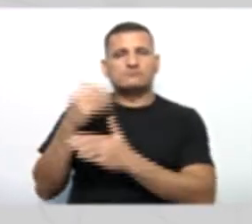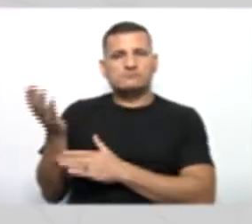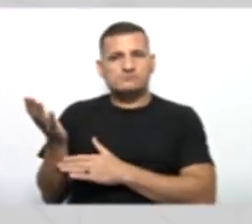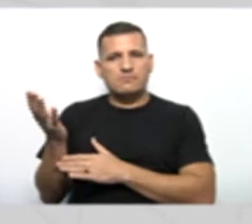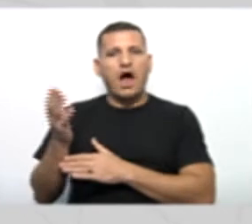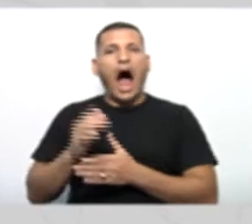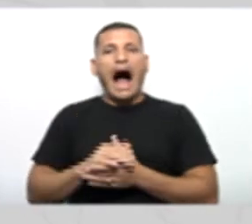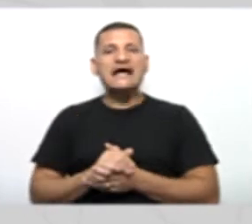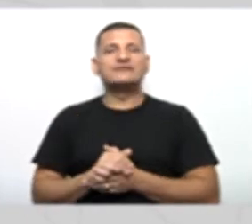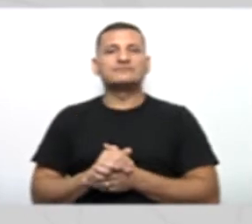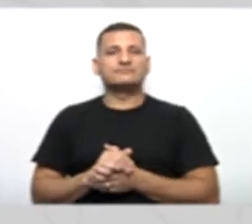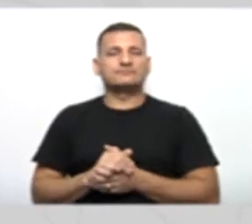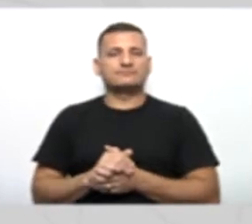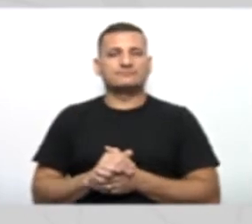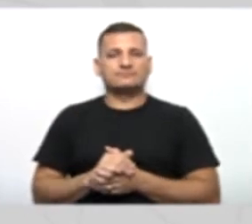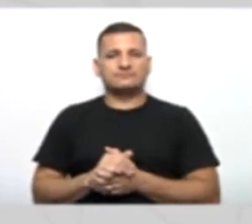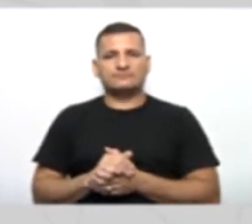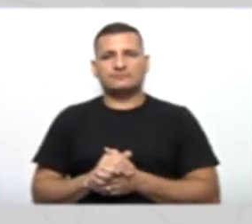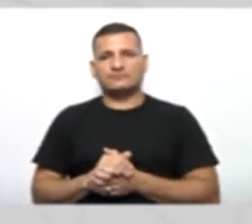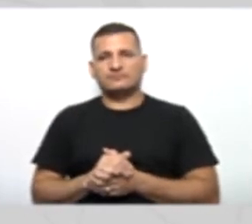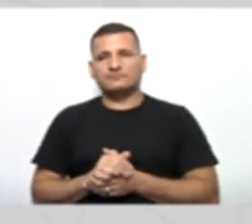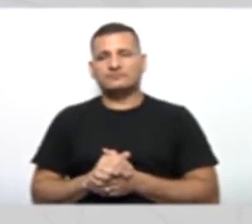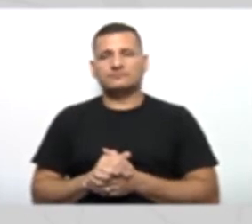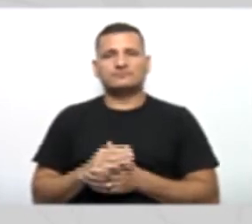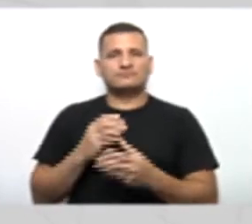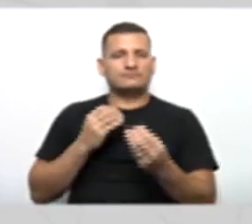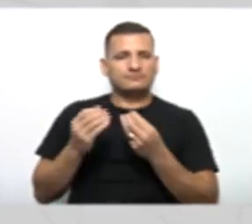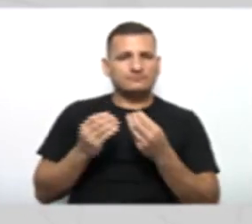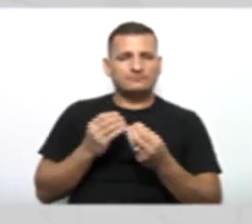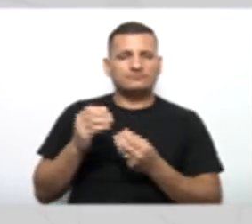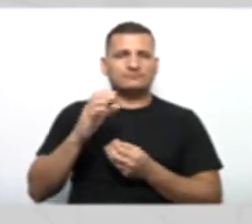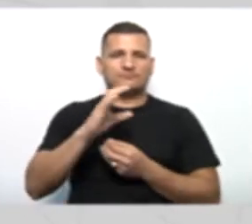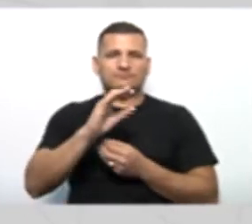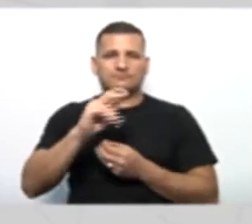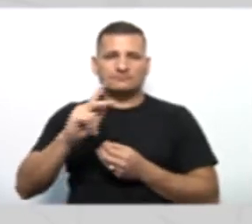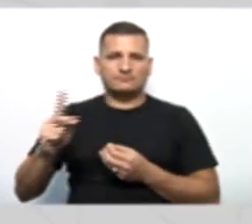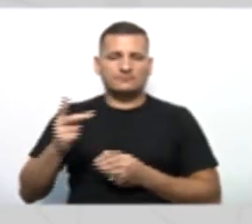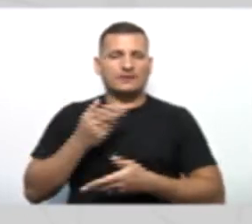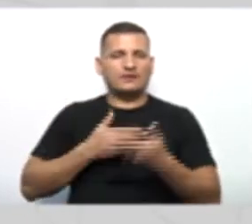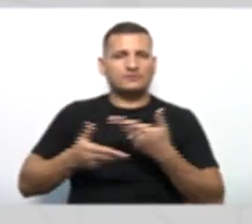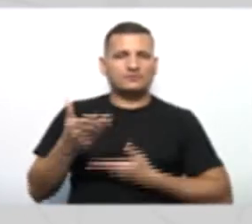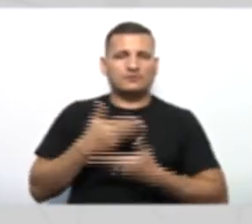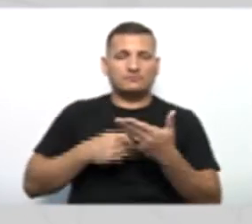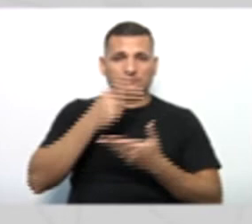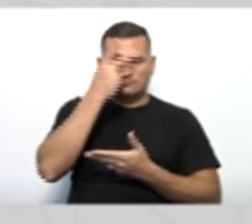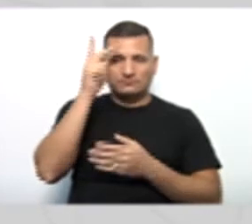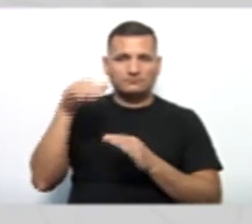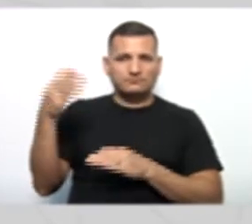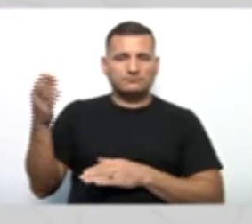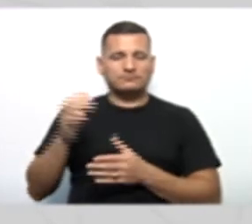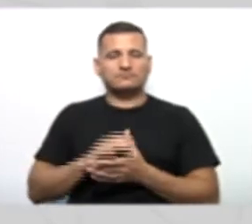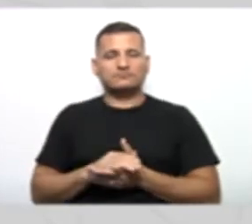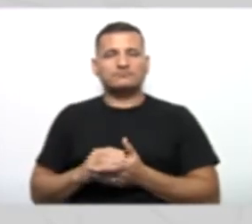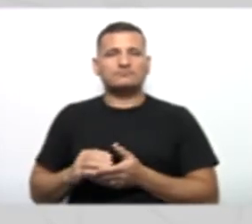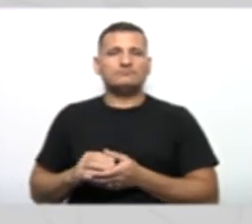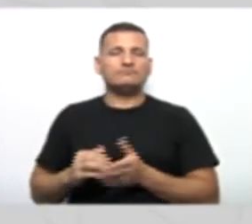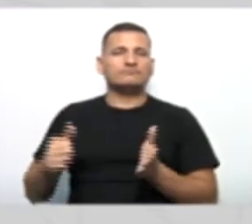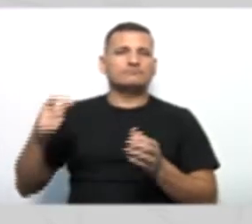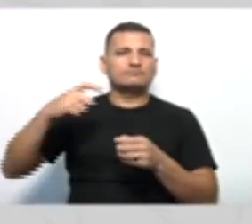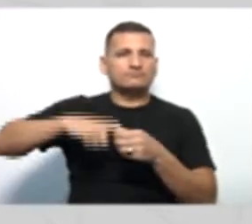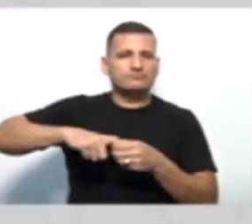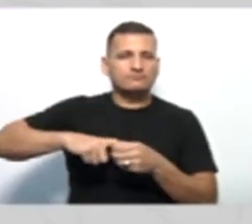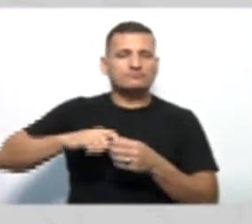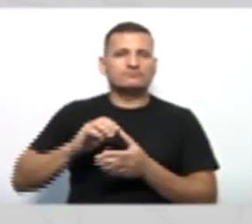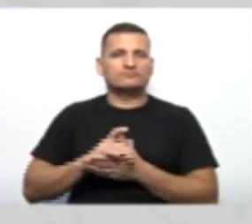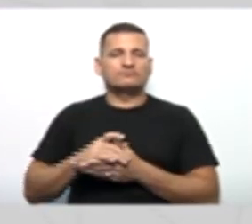como eu como a cooperativa vai se relacionar com o público externo com os sócios com os fornecedores